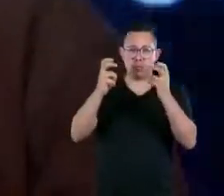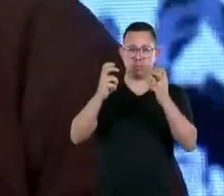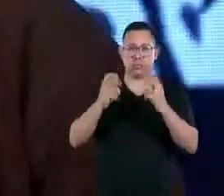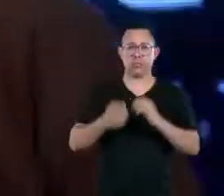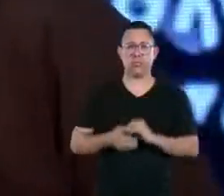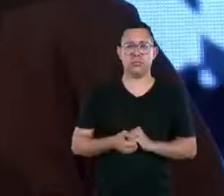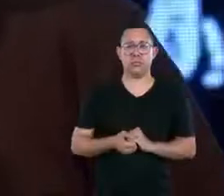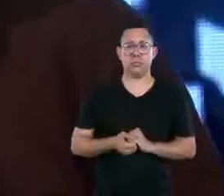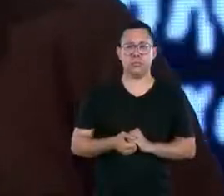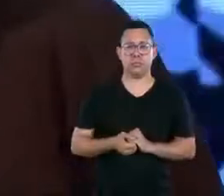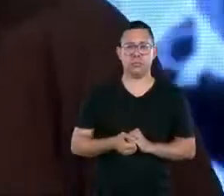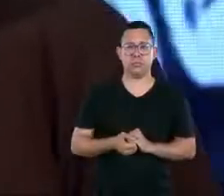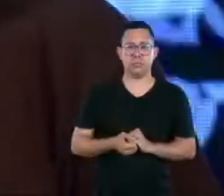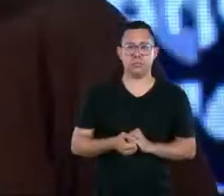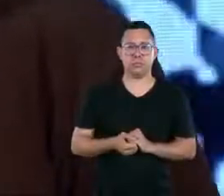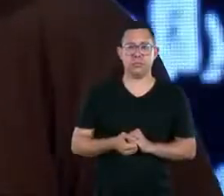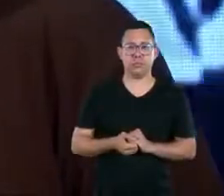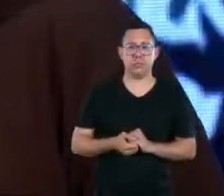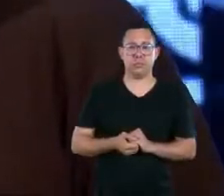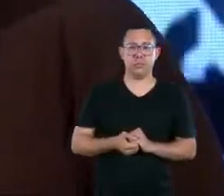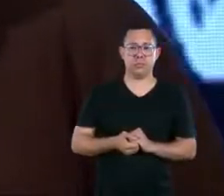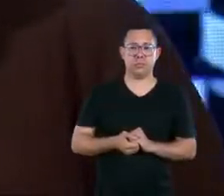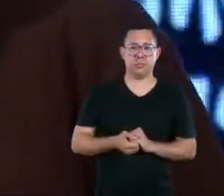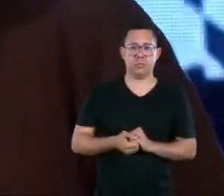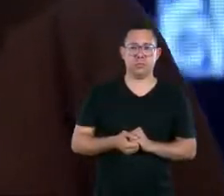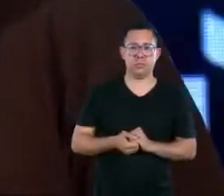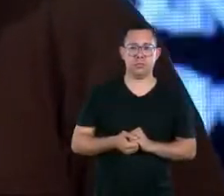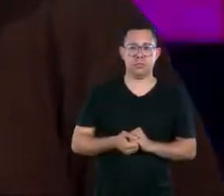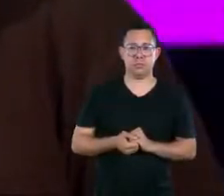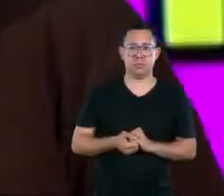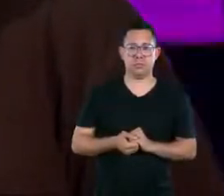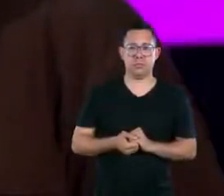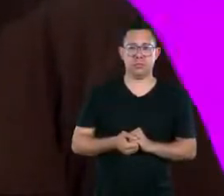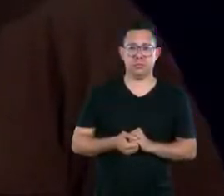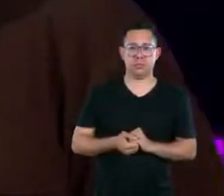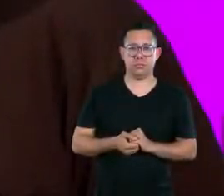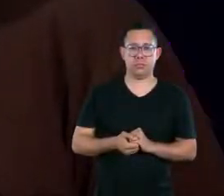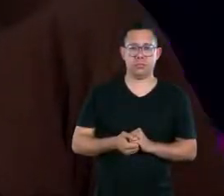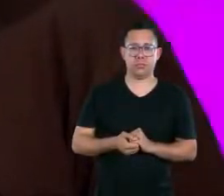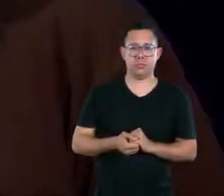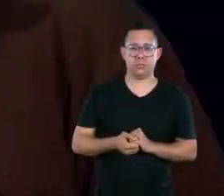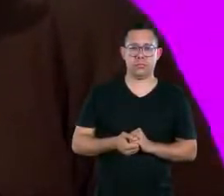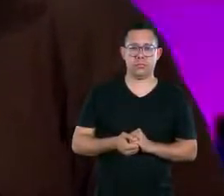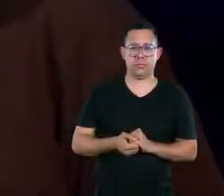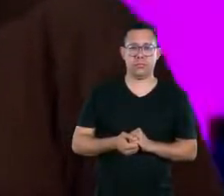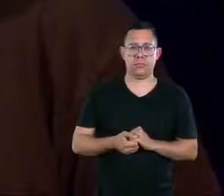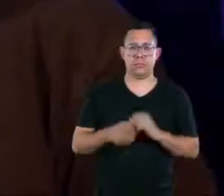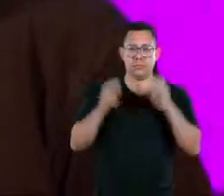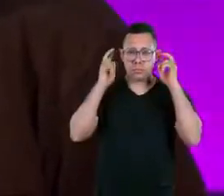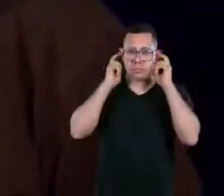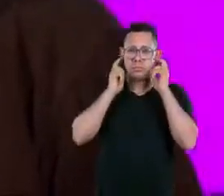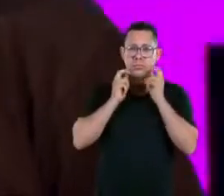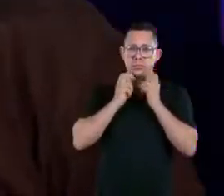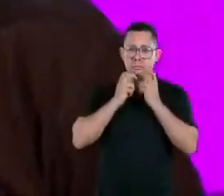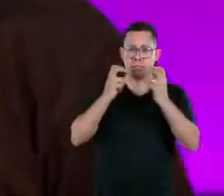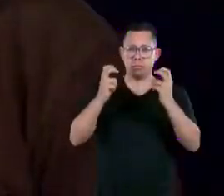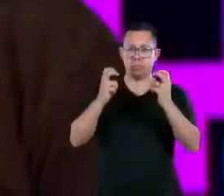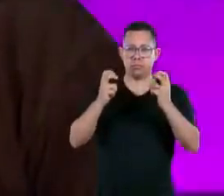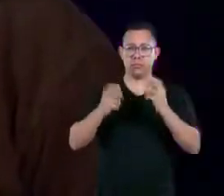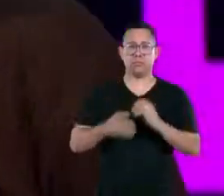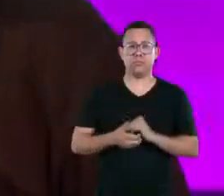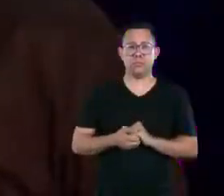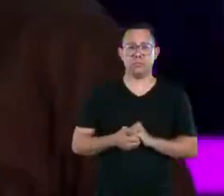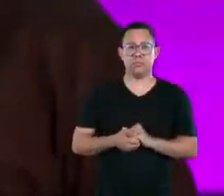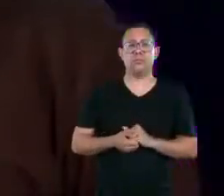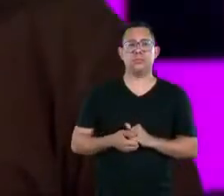Grita. Essa é, eu vou colocar na minha lápide. A comunidade surda me chamou de Barbudo que Grita, então vocês já